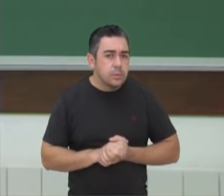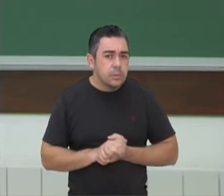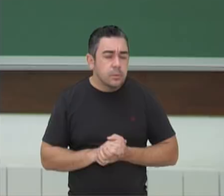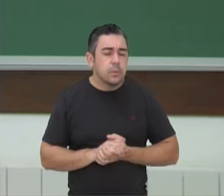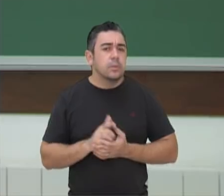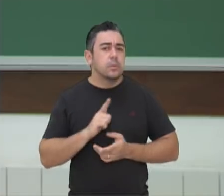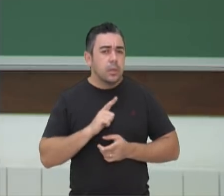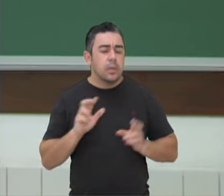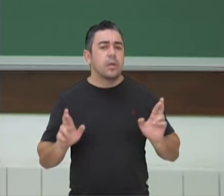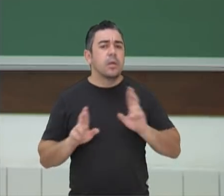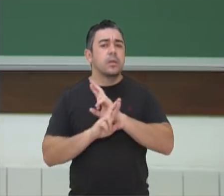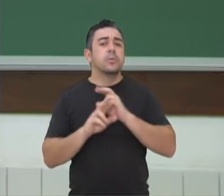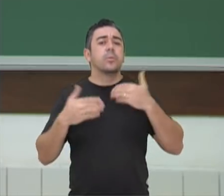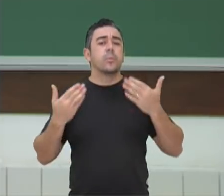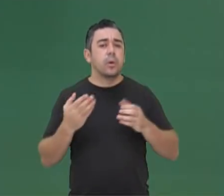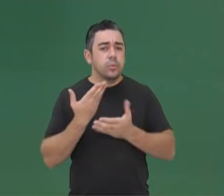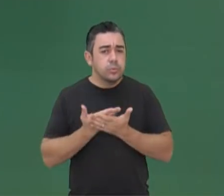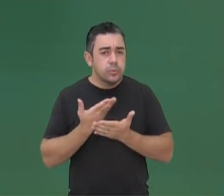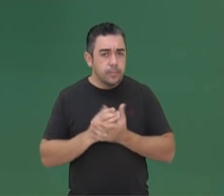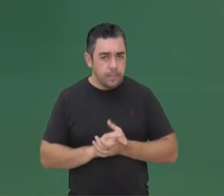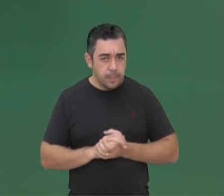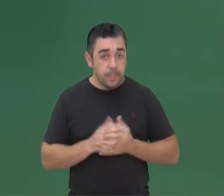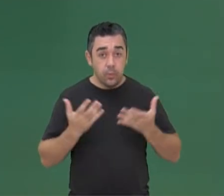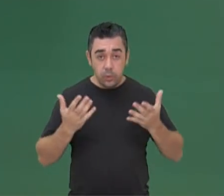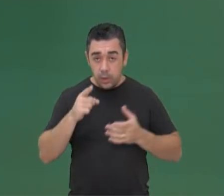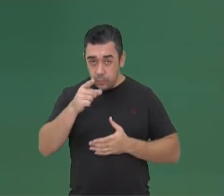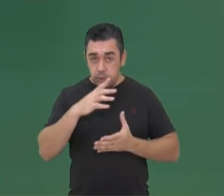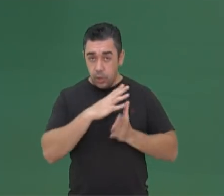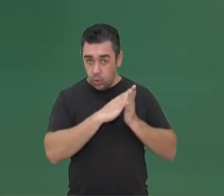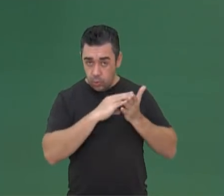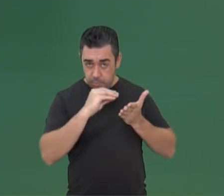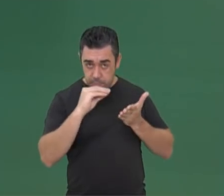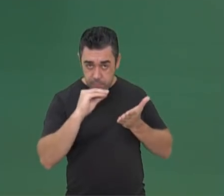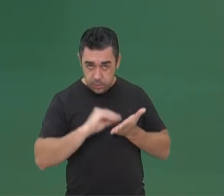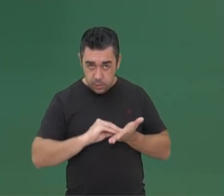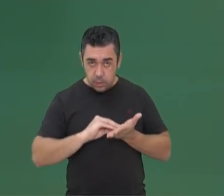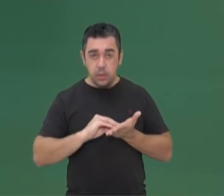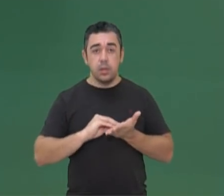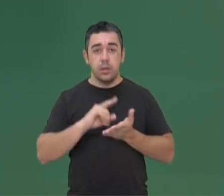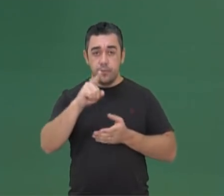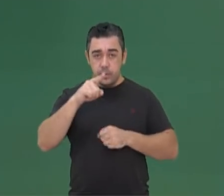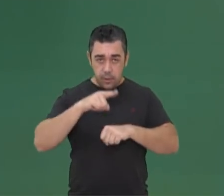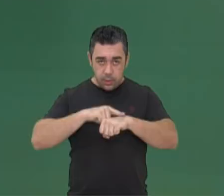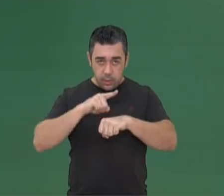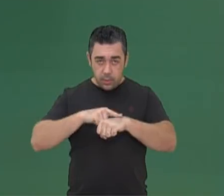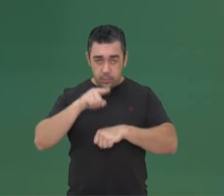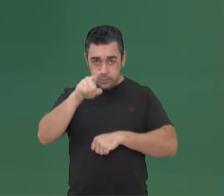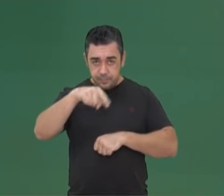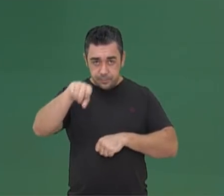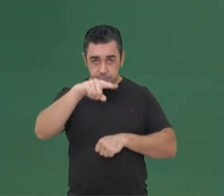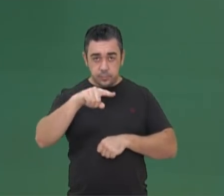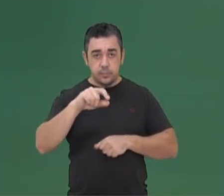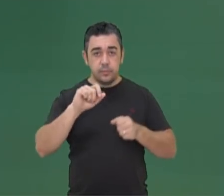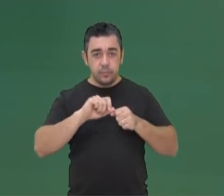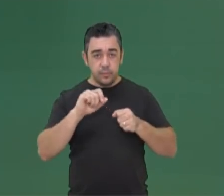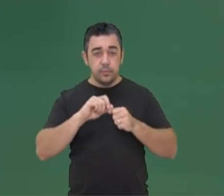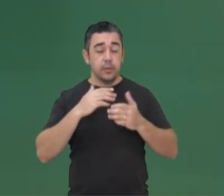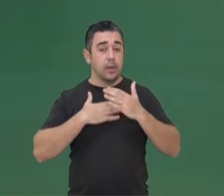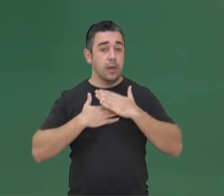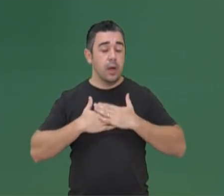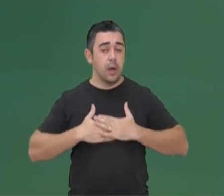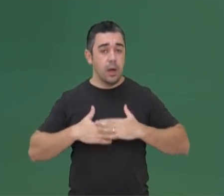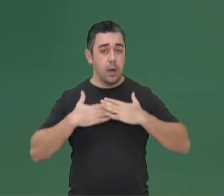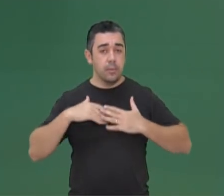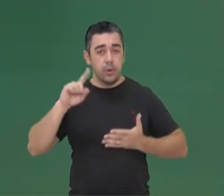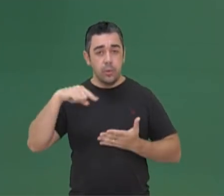tem relação com quais estudos? Então, eu quero que vocês copiem esse exercício, eu vou dar um tempinho para vocês e vocês vão fazer isso com calma